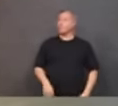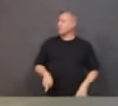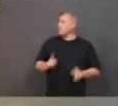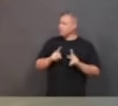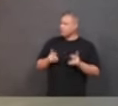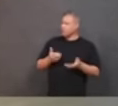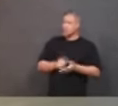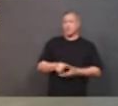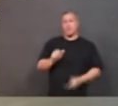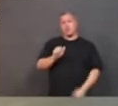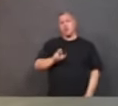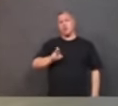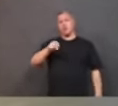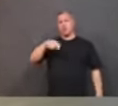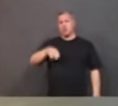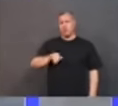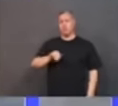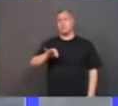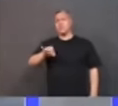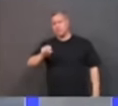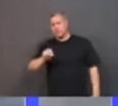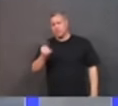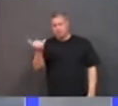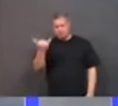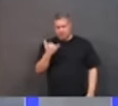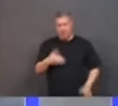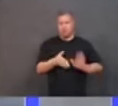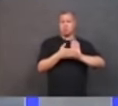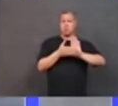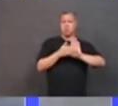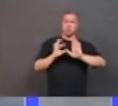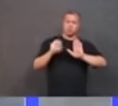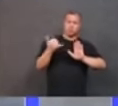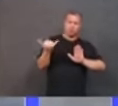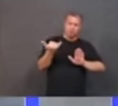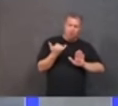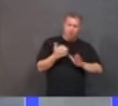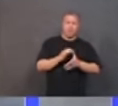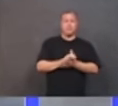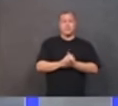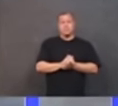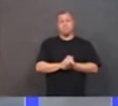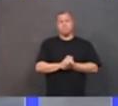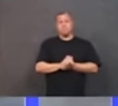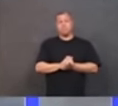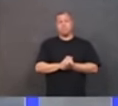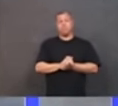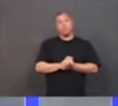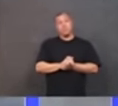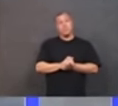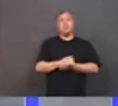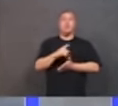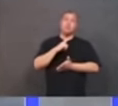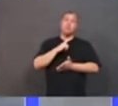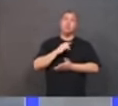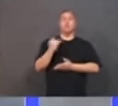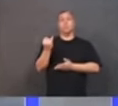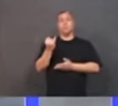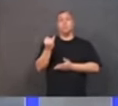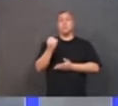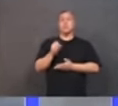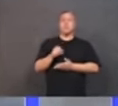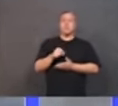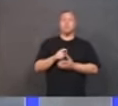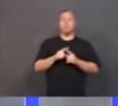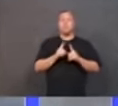professor Arquimedes, a gente entende que essas propostas, essas colocações que o senhor nos trouxe, elas são importantes.